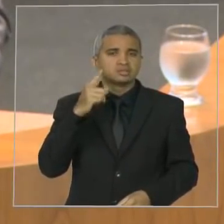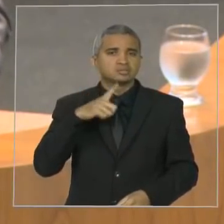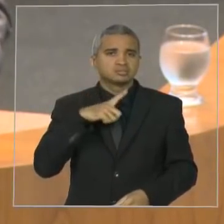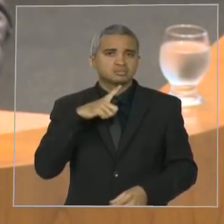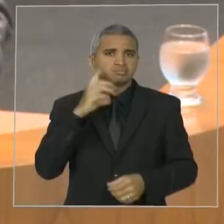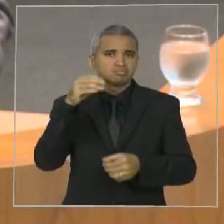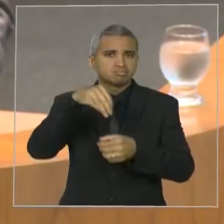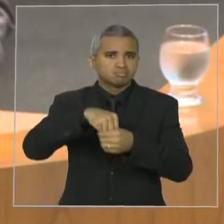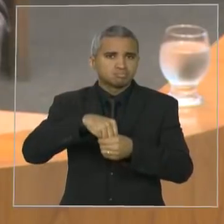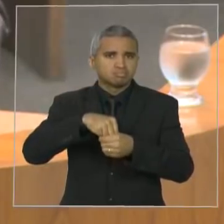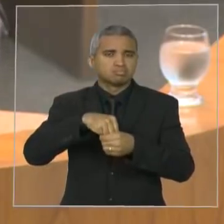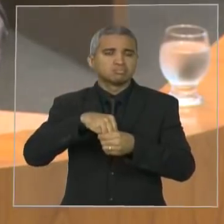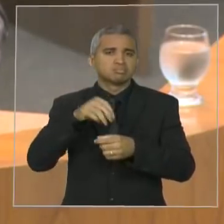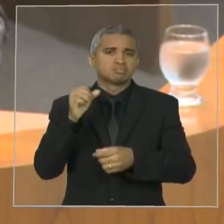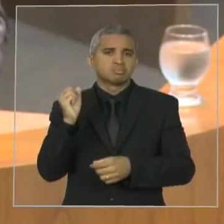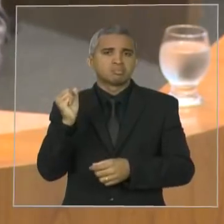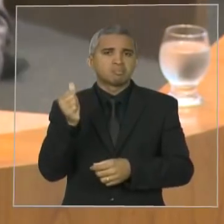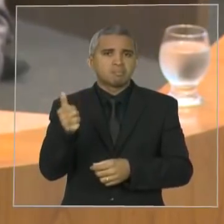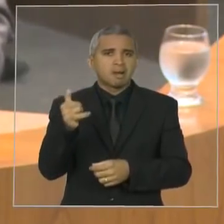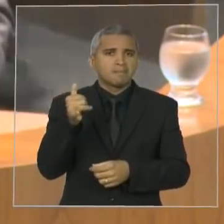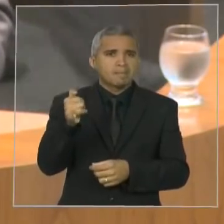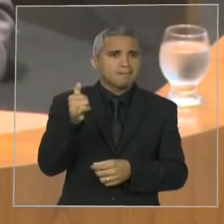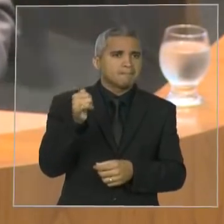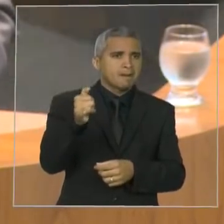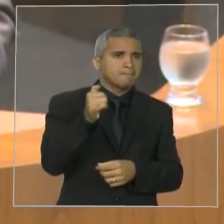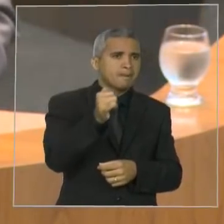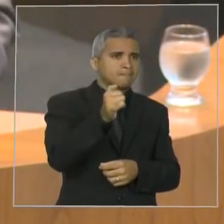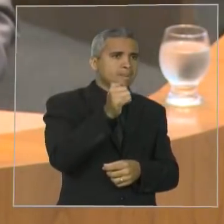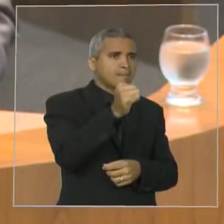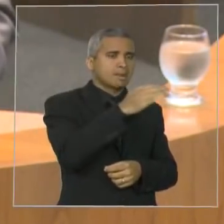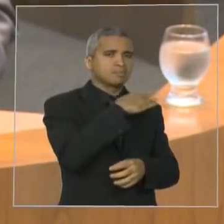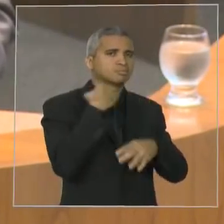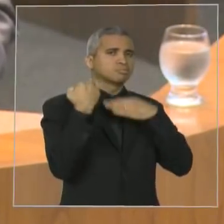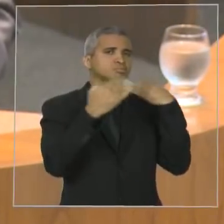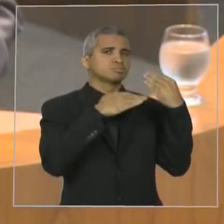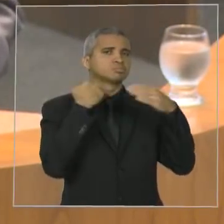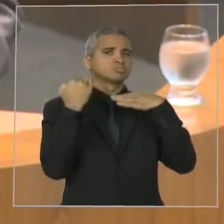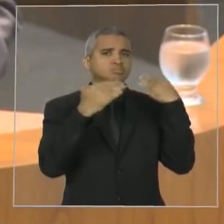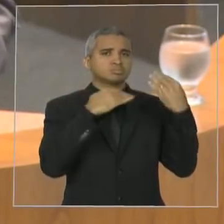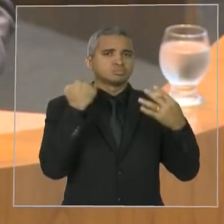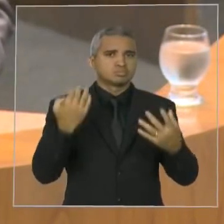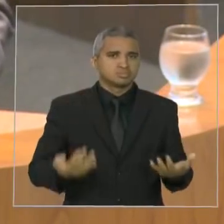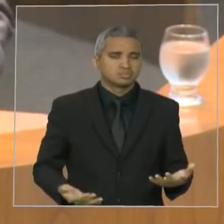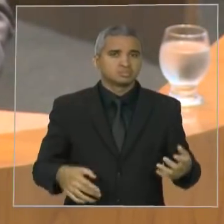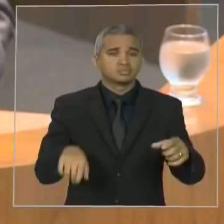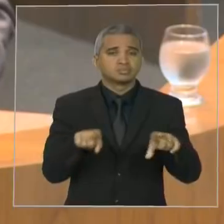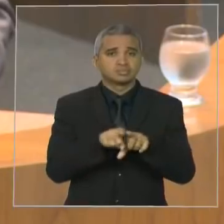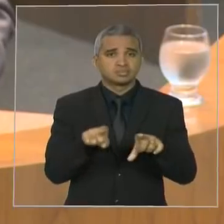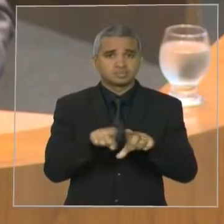o estado onde a violência mais cresce no país, com